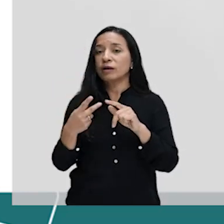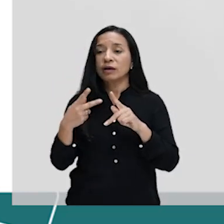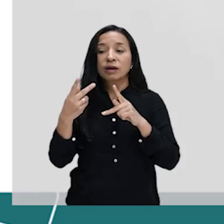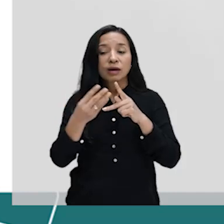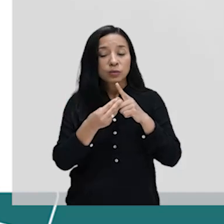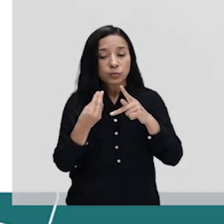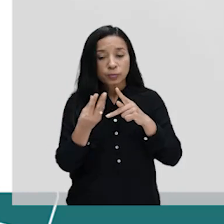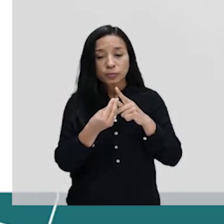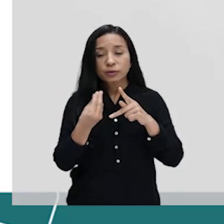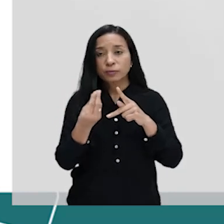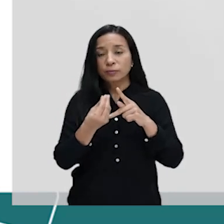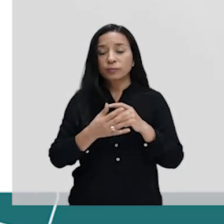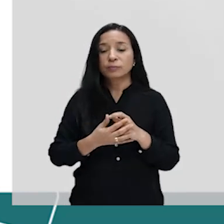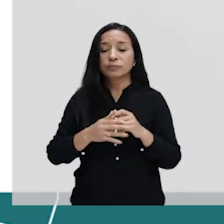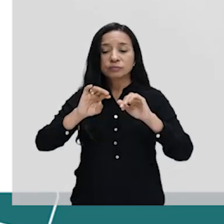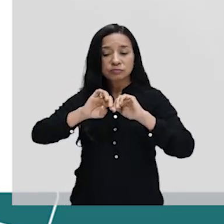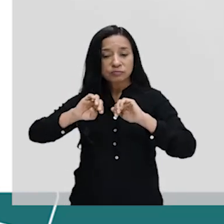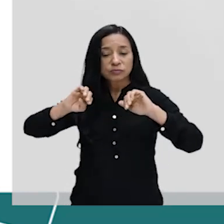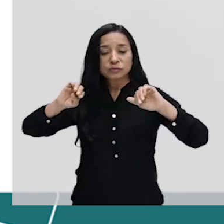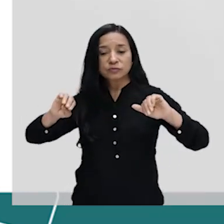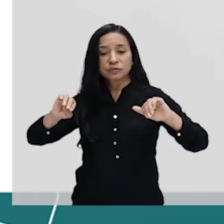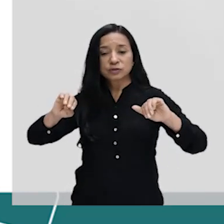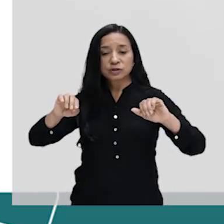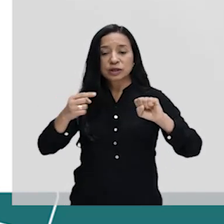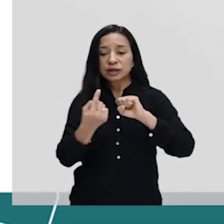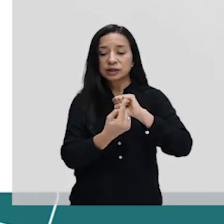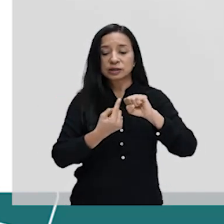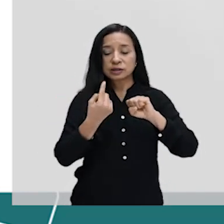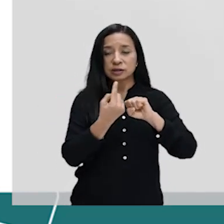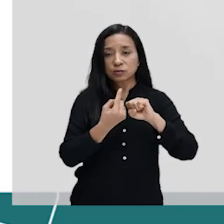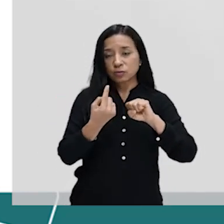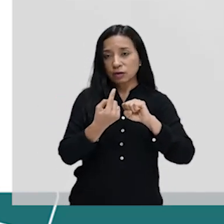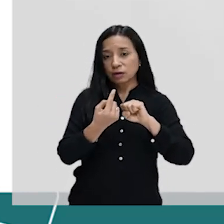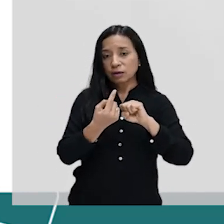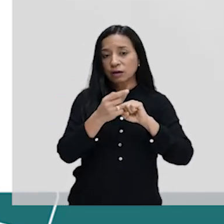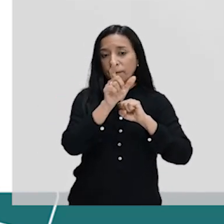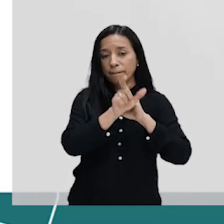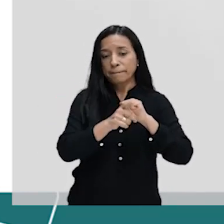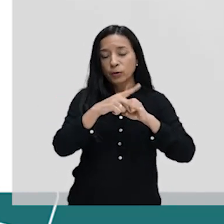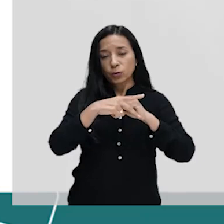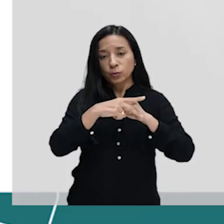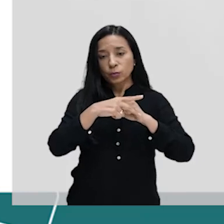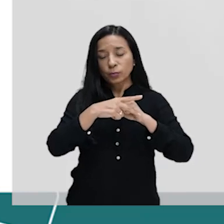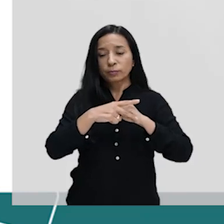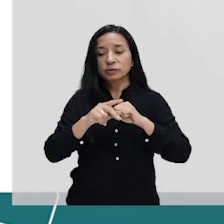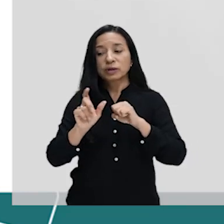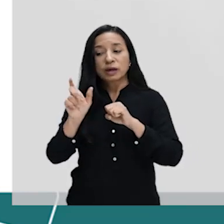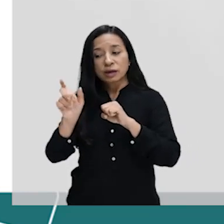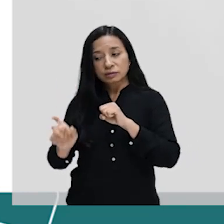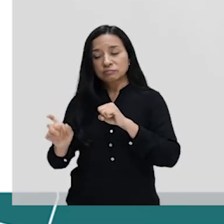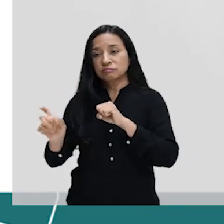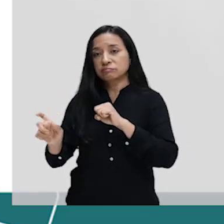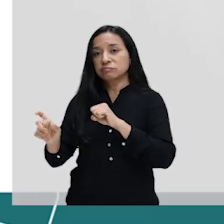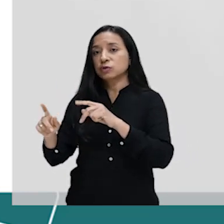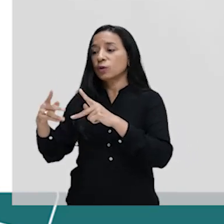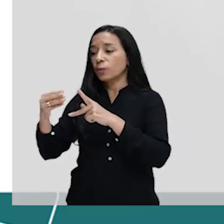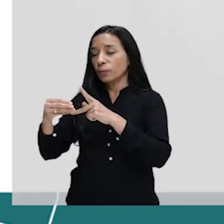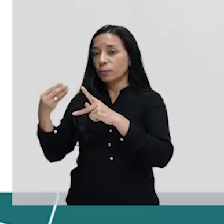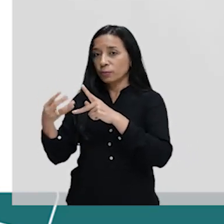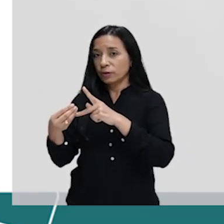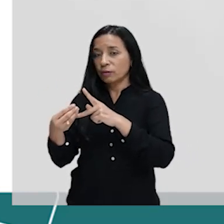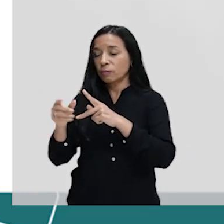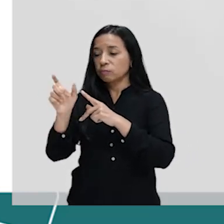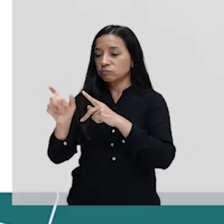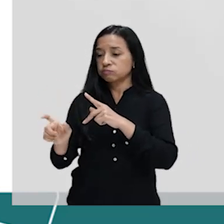gramaticais do plural, né? Os pronomes que ficam aí no singular e os que ficam no plural. Exemplos de frases com